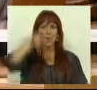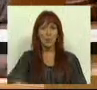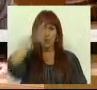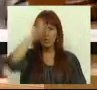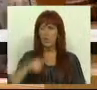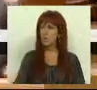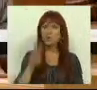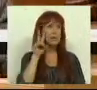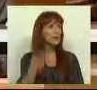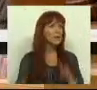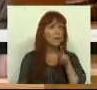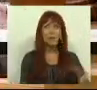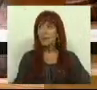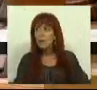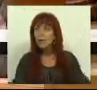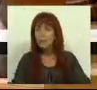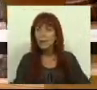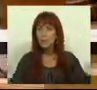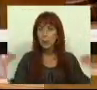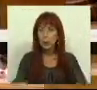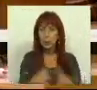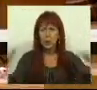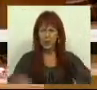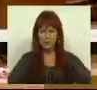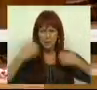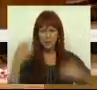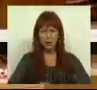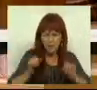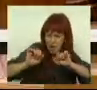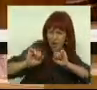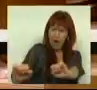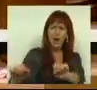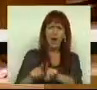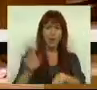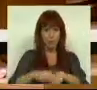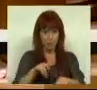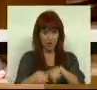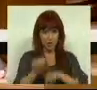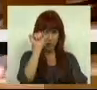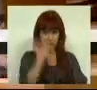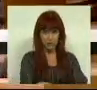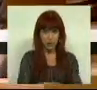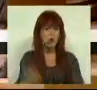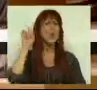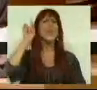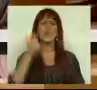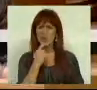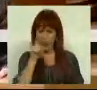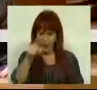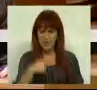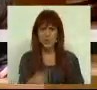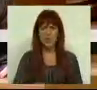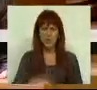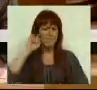Governo assiste teimoso ao real e crescente sentimento de repúdio pelas suas políticas. São os valores de abril